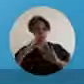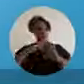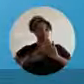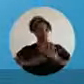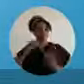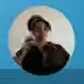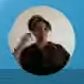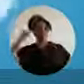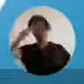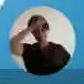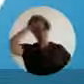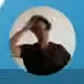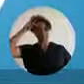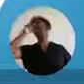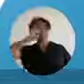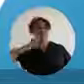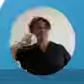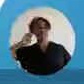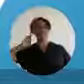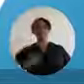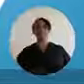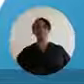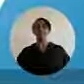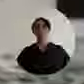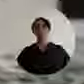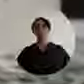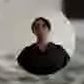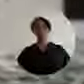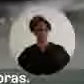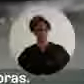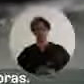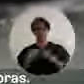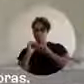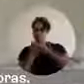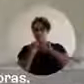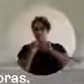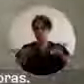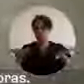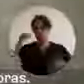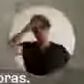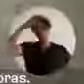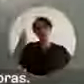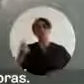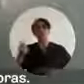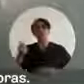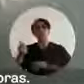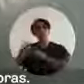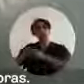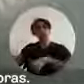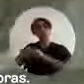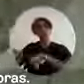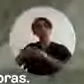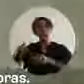Começa agora o programa de Isidório Prefeito e Eleusa Coronel. Durante a pandemia, a prefeitura gastou